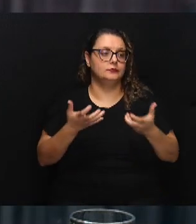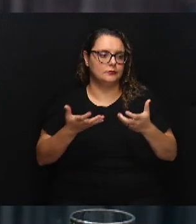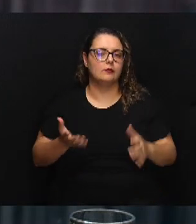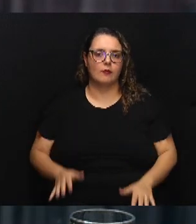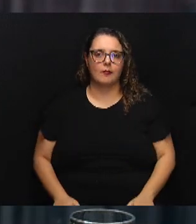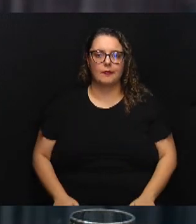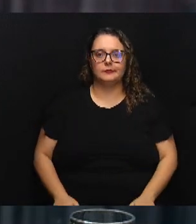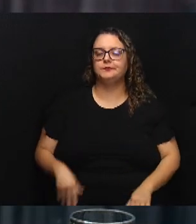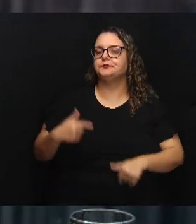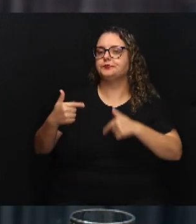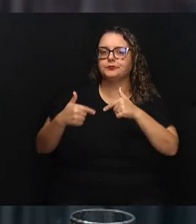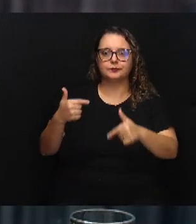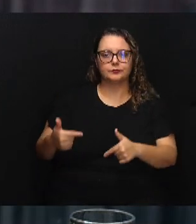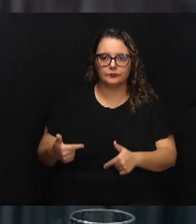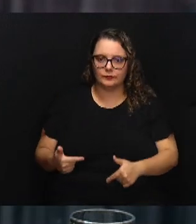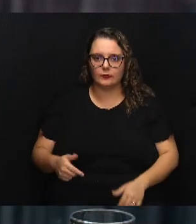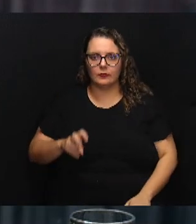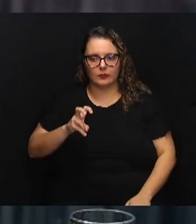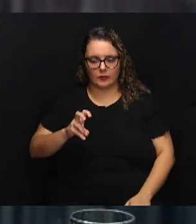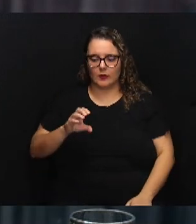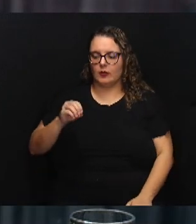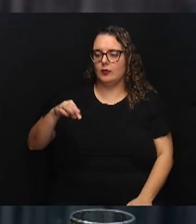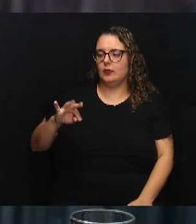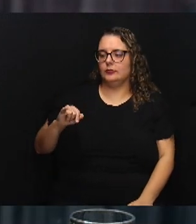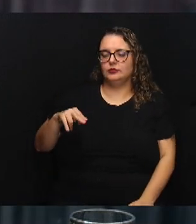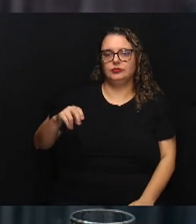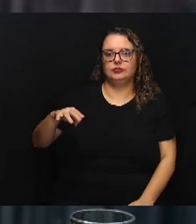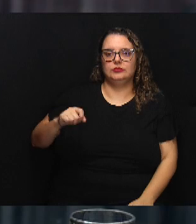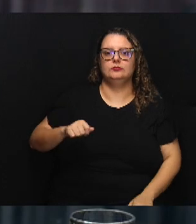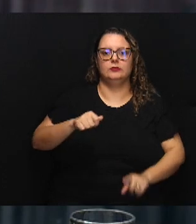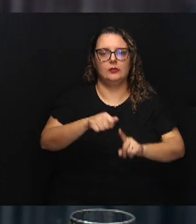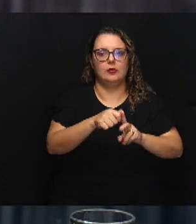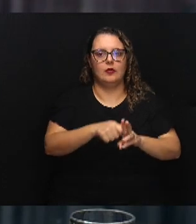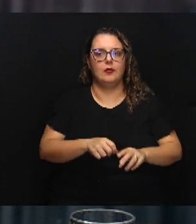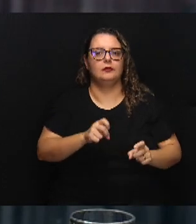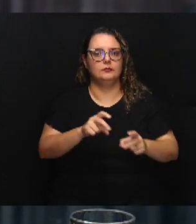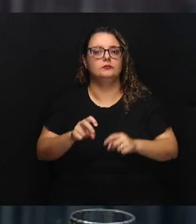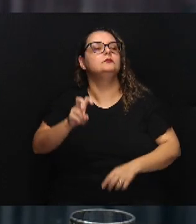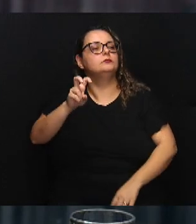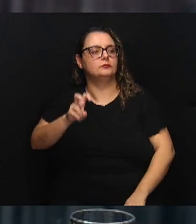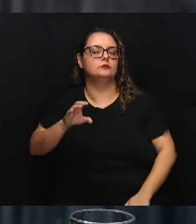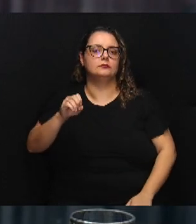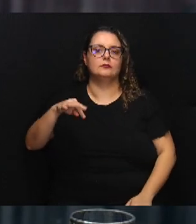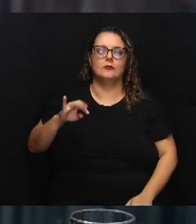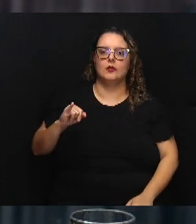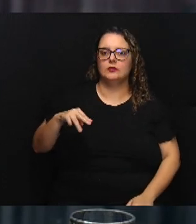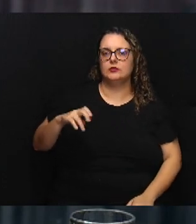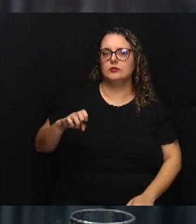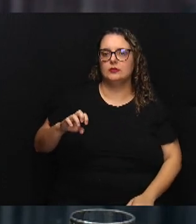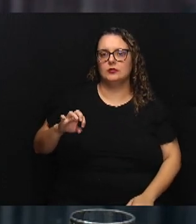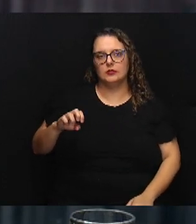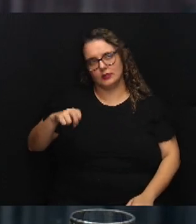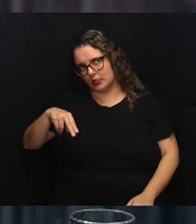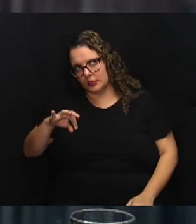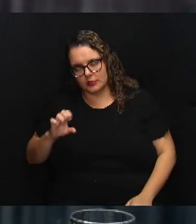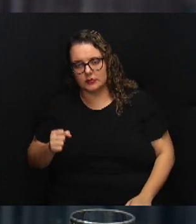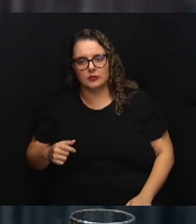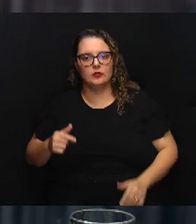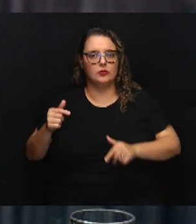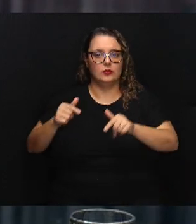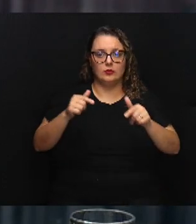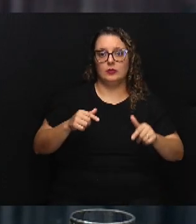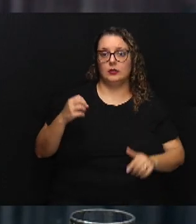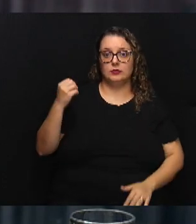gente trabalha exatamente os 5 continentes, todos os meses eu venho dos 5 continentes, né? Pontos fortes hoje, pontos altos de